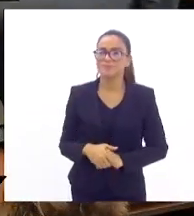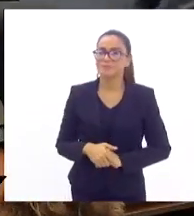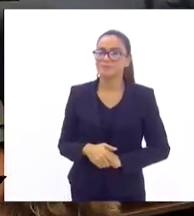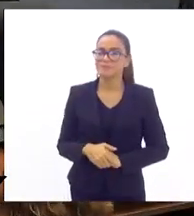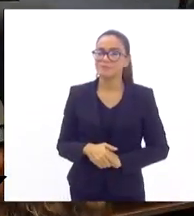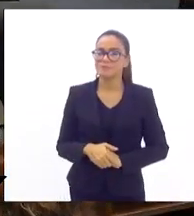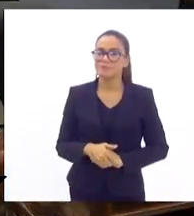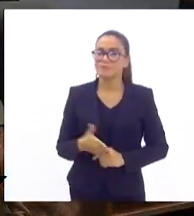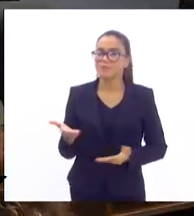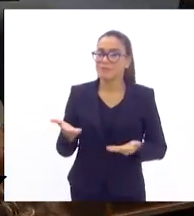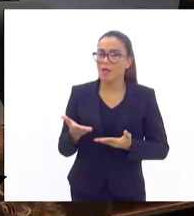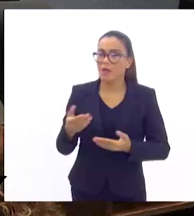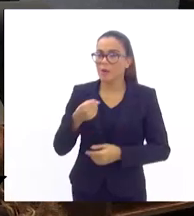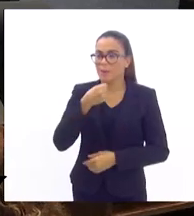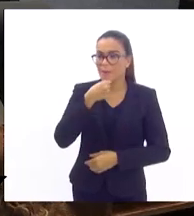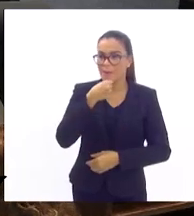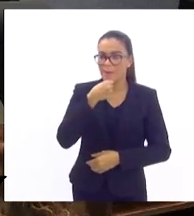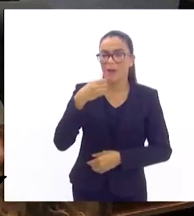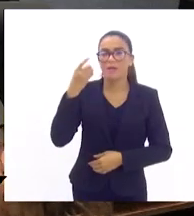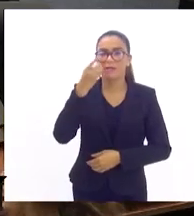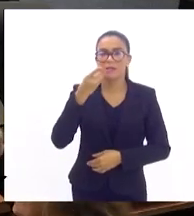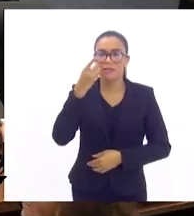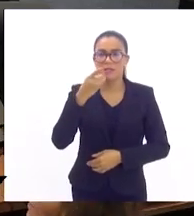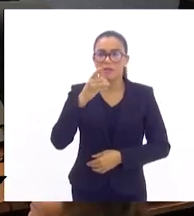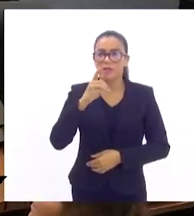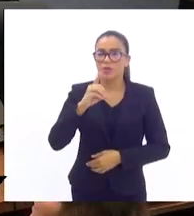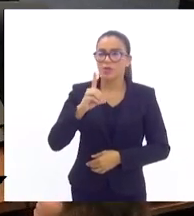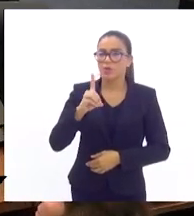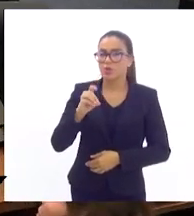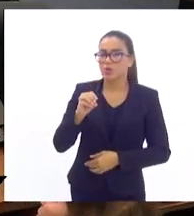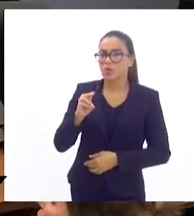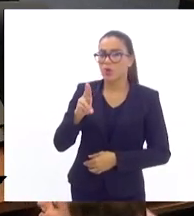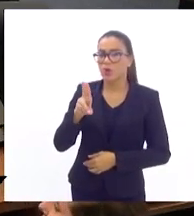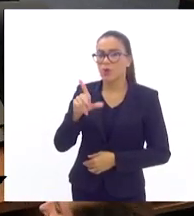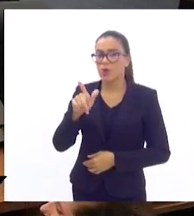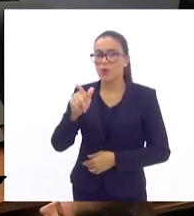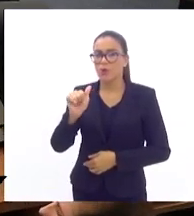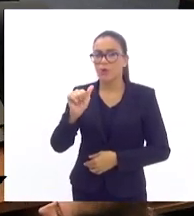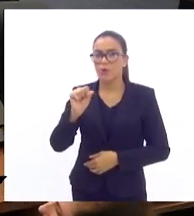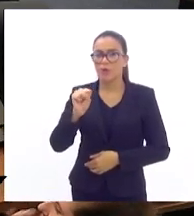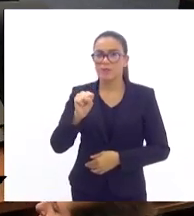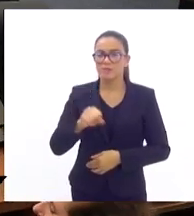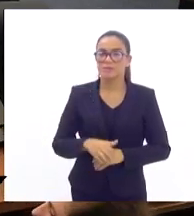Agora, vou passar a palavra ao deputado Douglas Ruas, por favor.